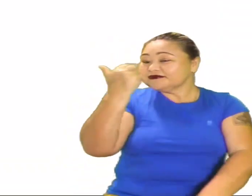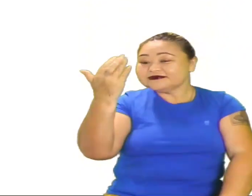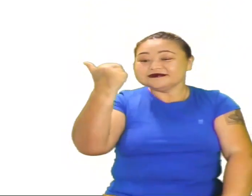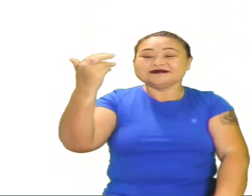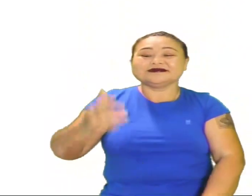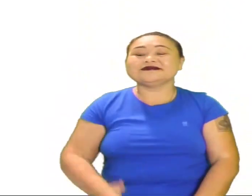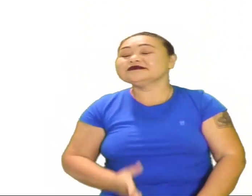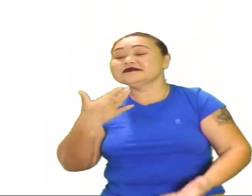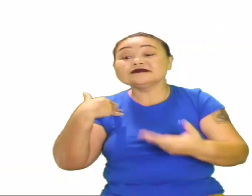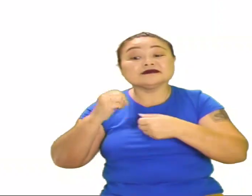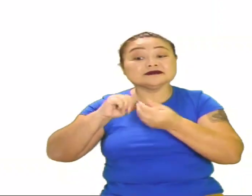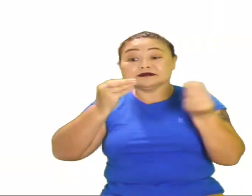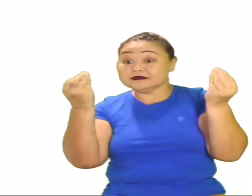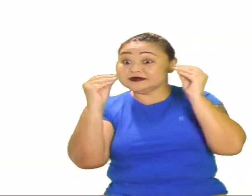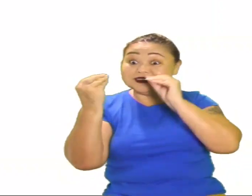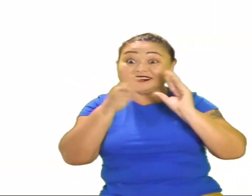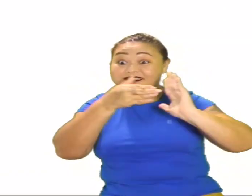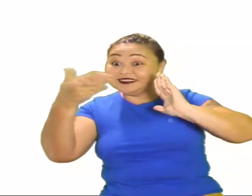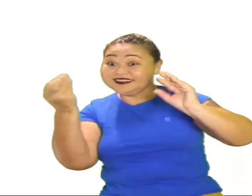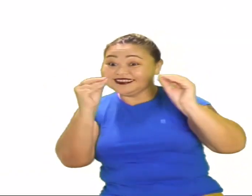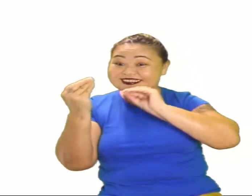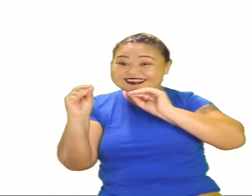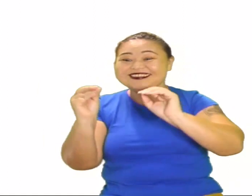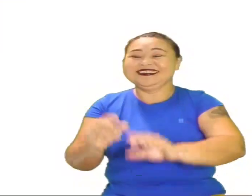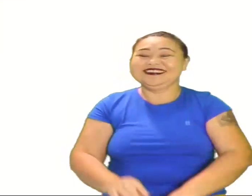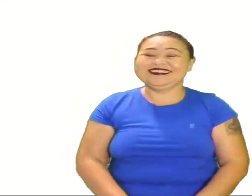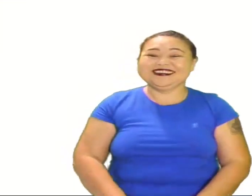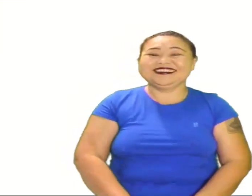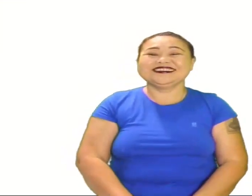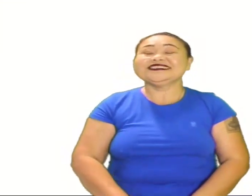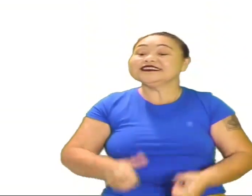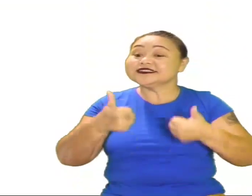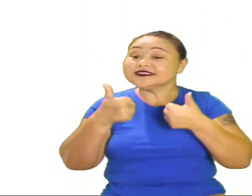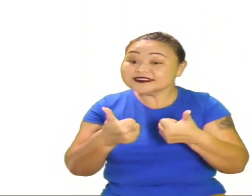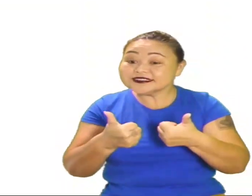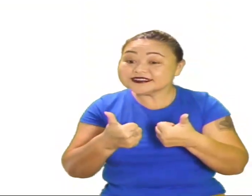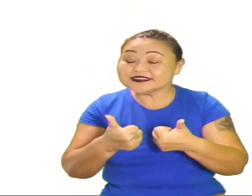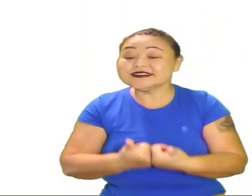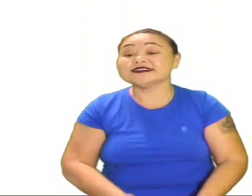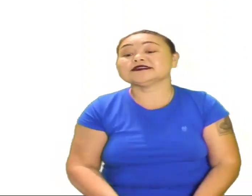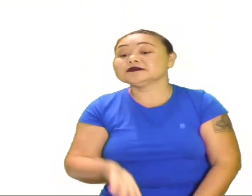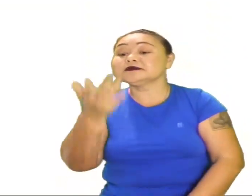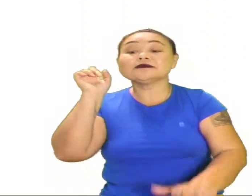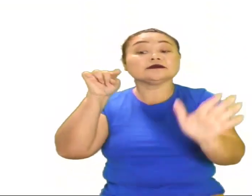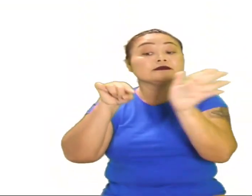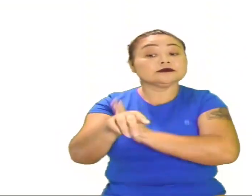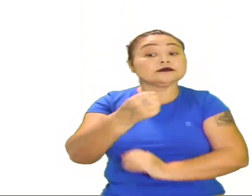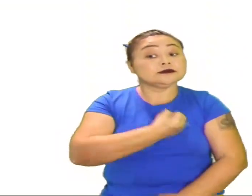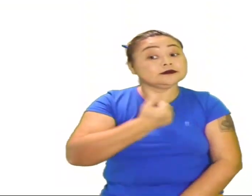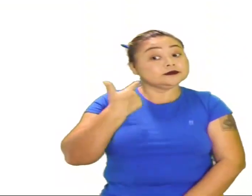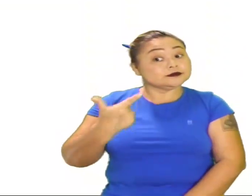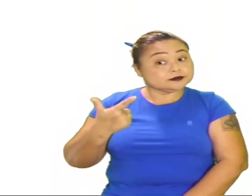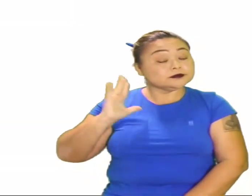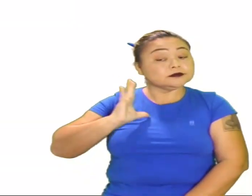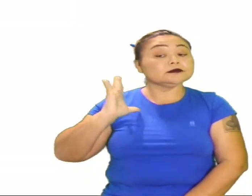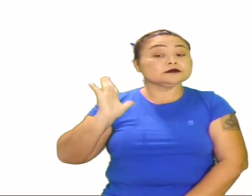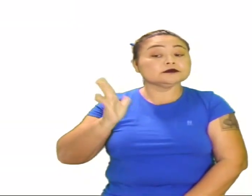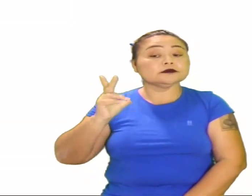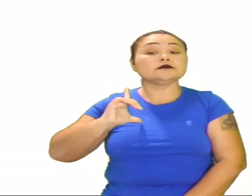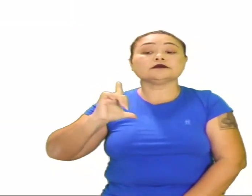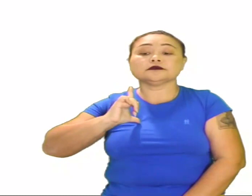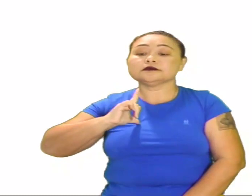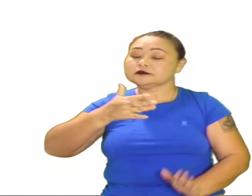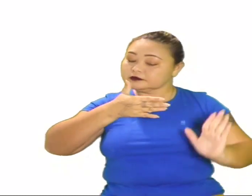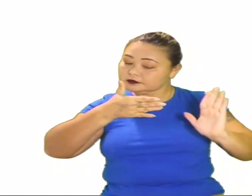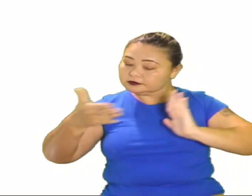calcular e interpolar, né? Então vamos à questão de número 2, porque essa já tinha sido feita durante a